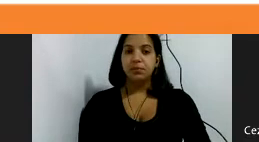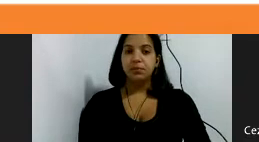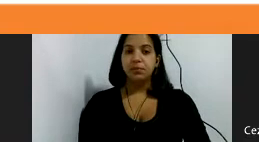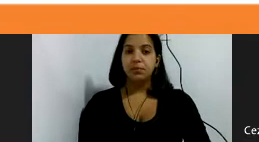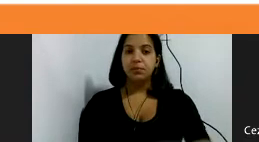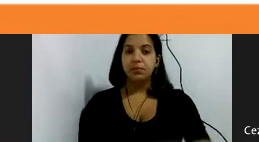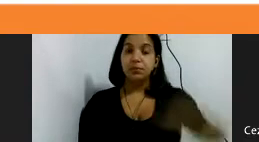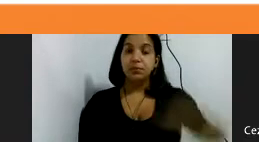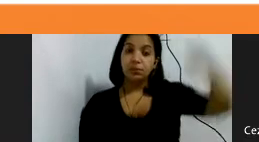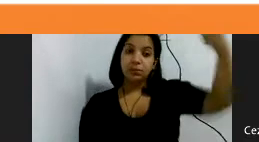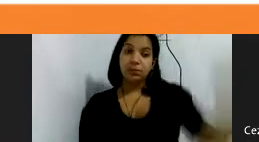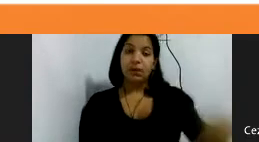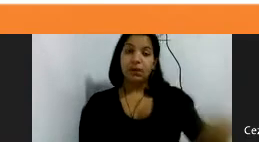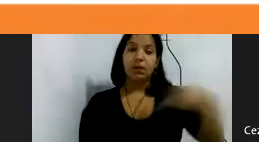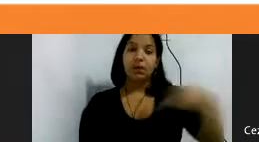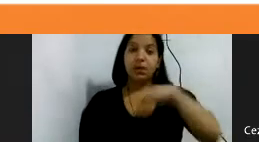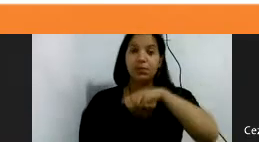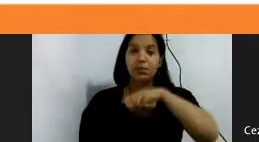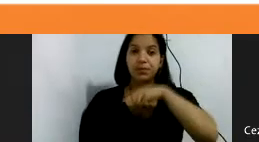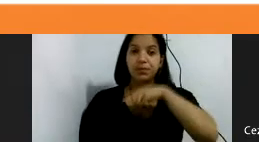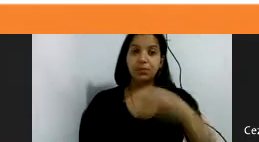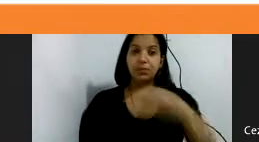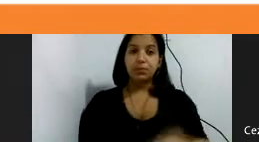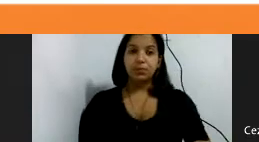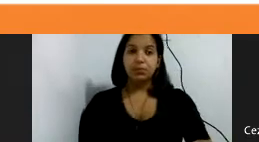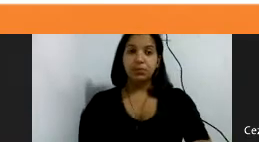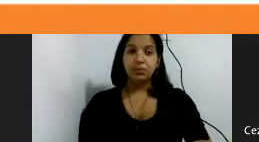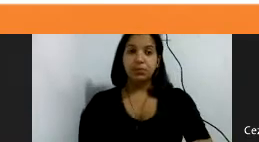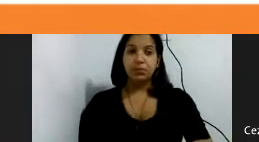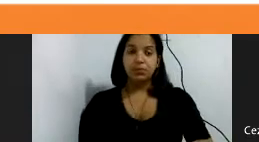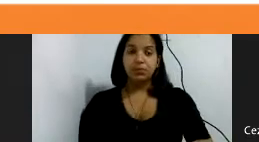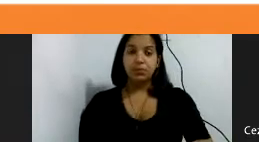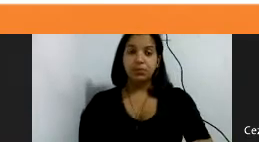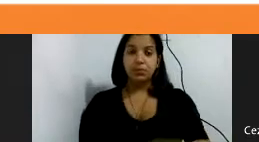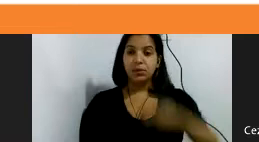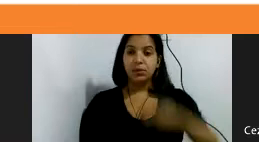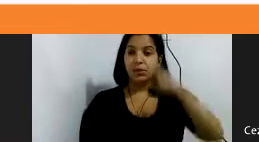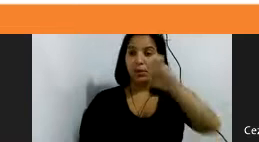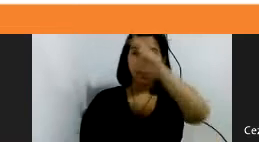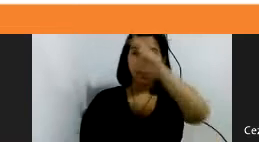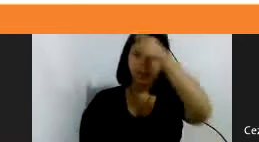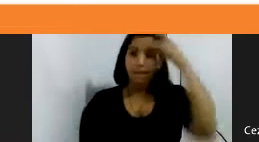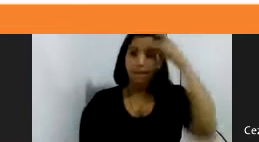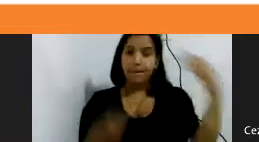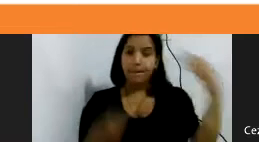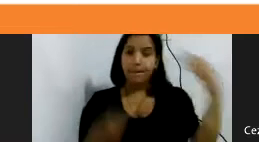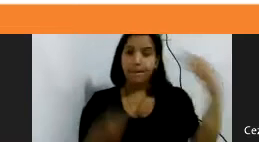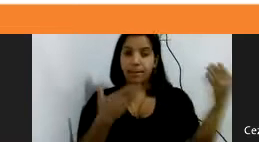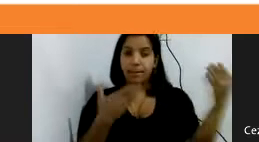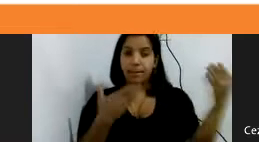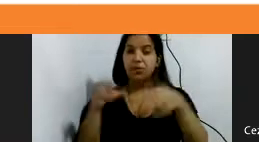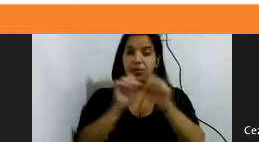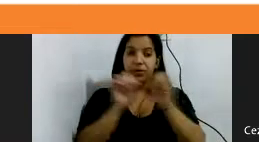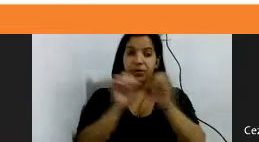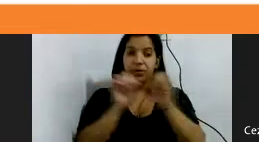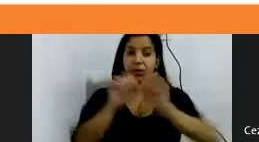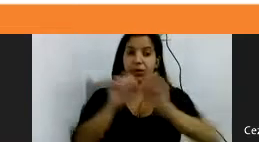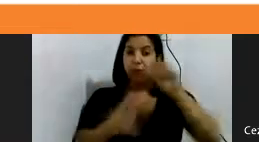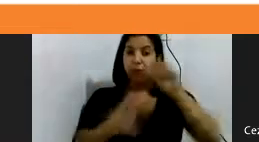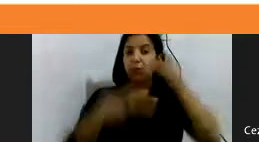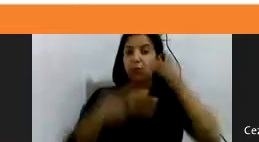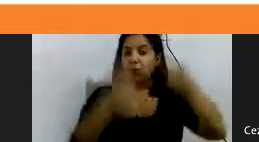Então aqui eu coloquei uns 5 pacientes para a gente poder